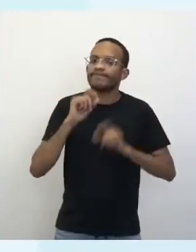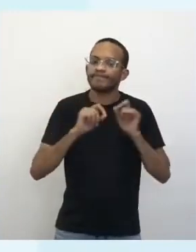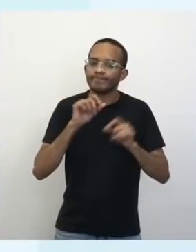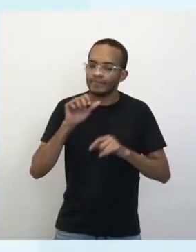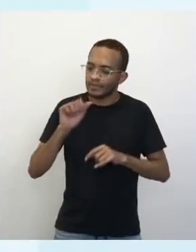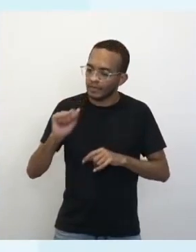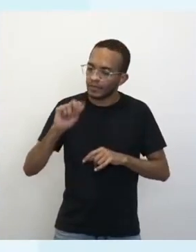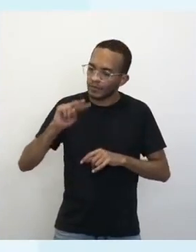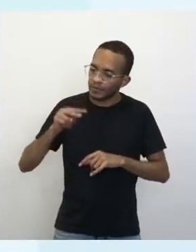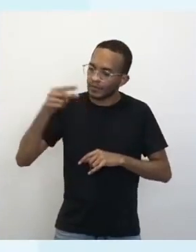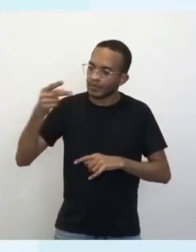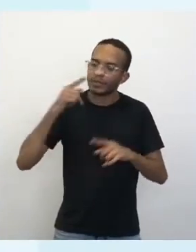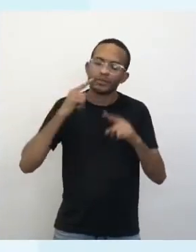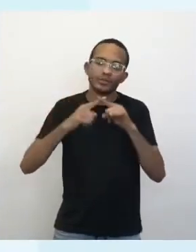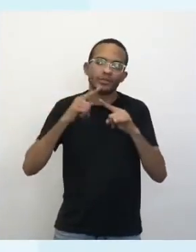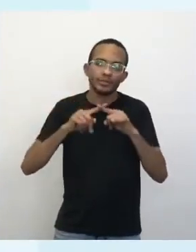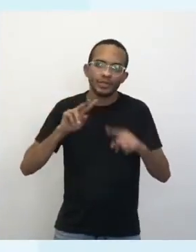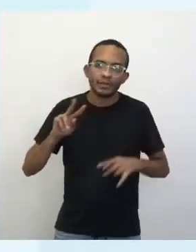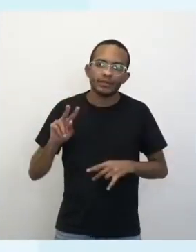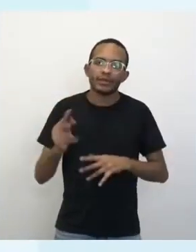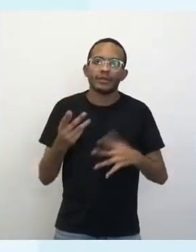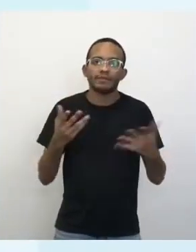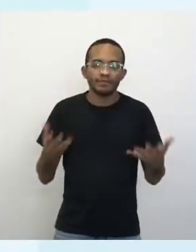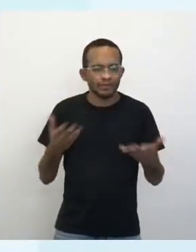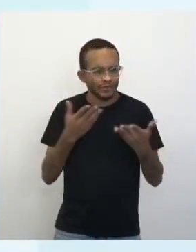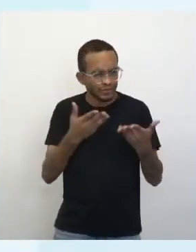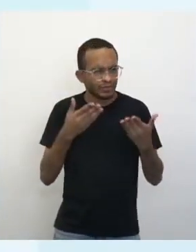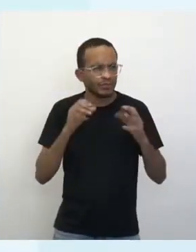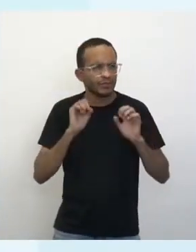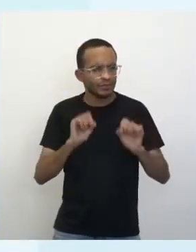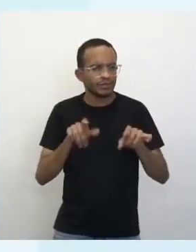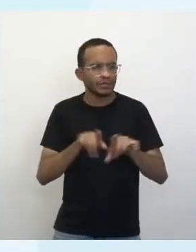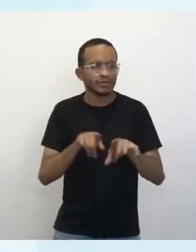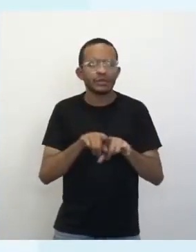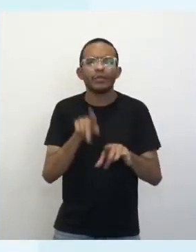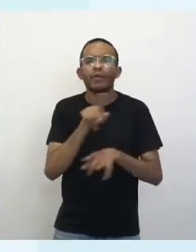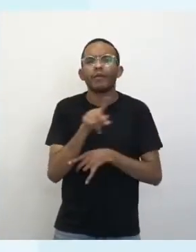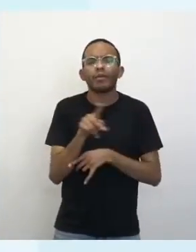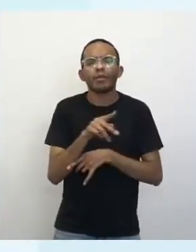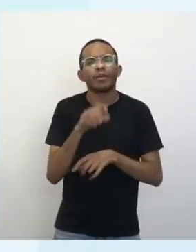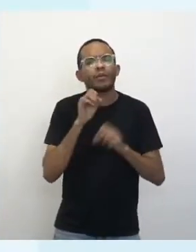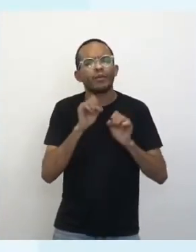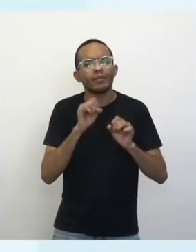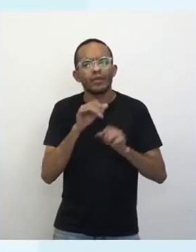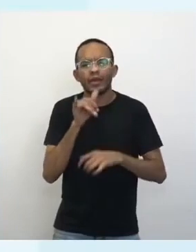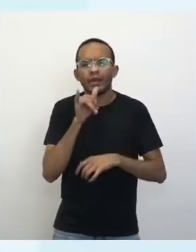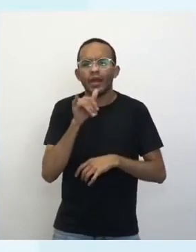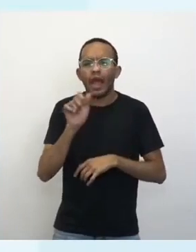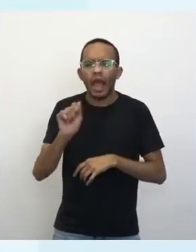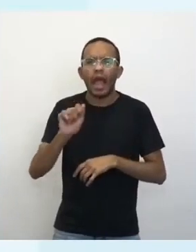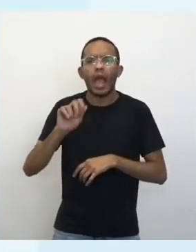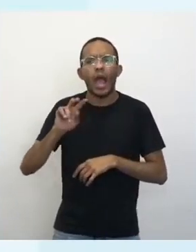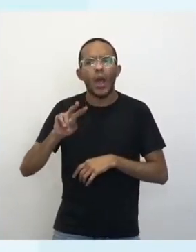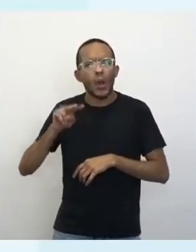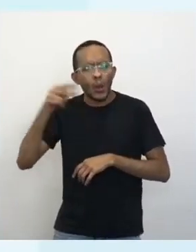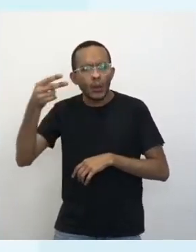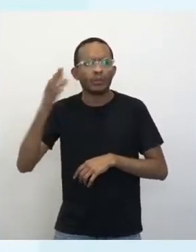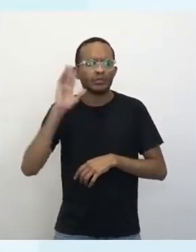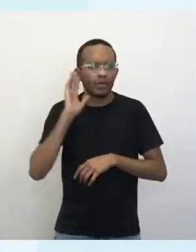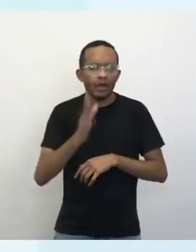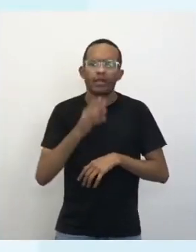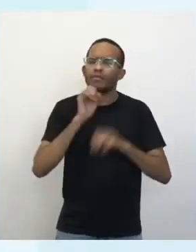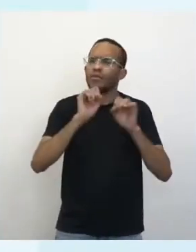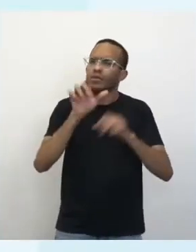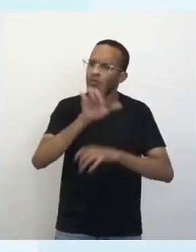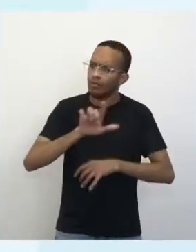A ao quadrado multiplicado por H. Você poderia até colocar, professora, eu não poderia colocar A ao cubo direto? Claro